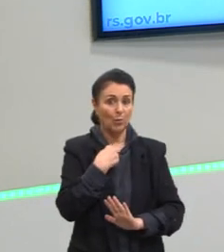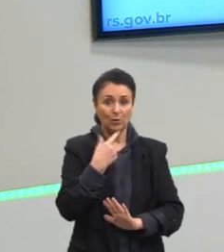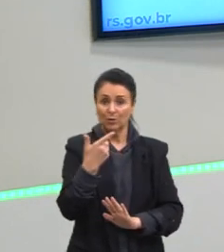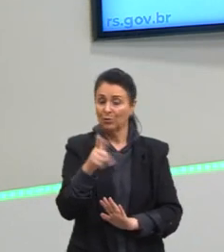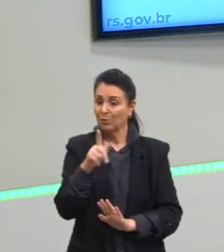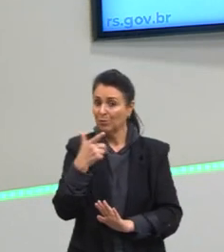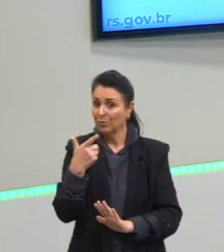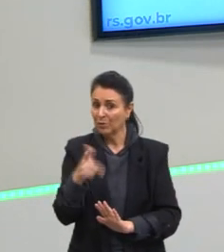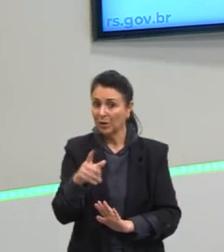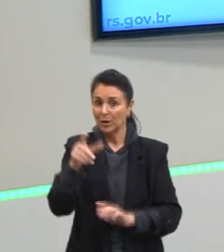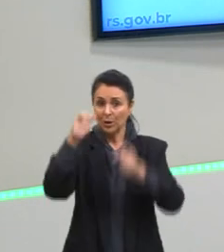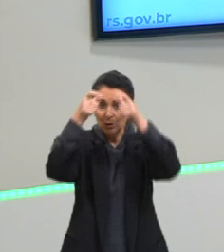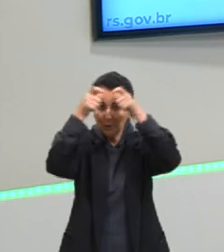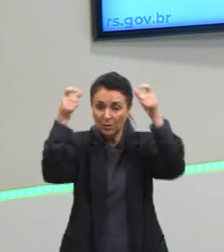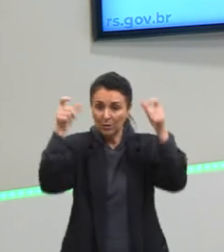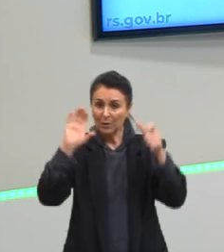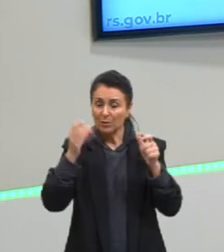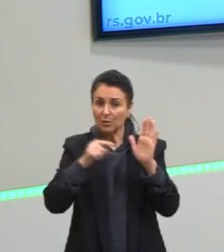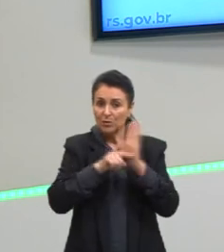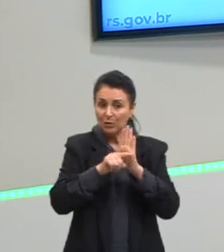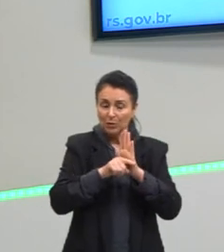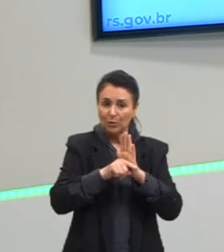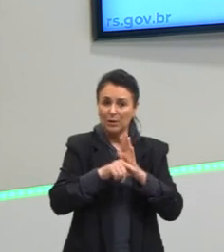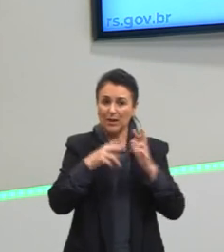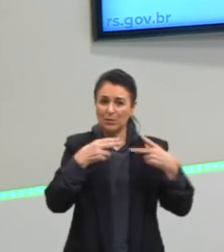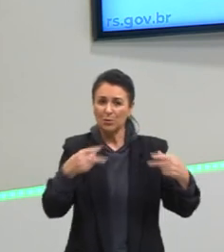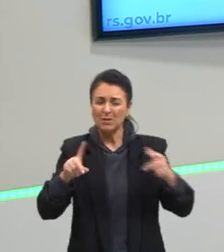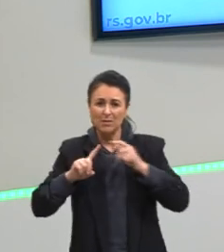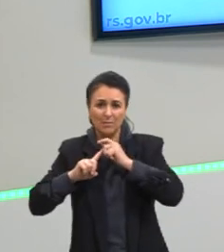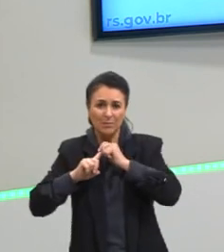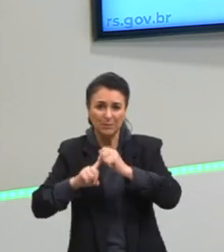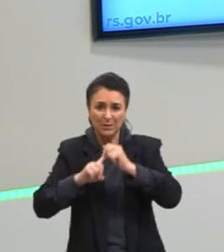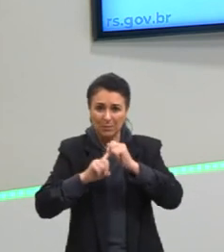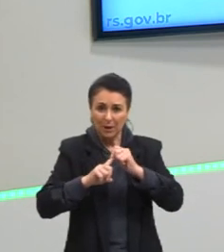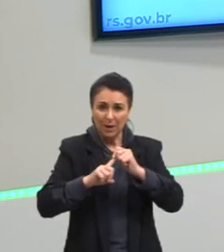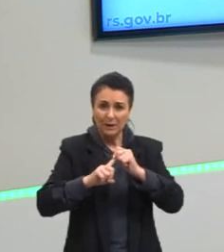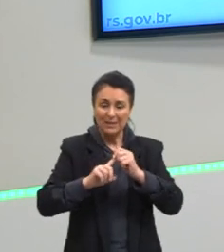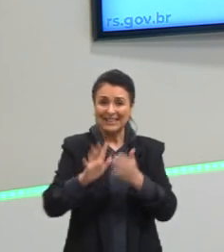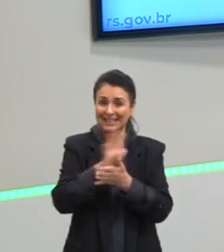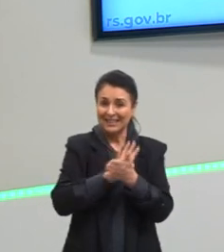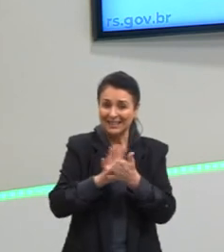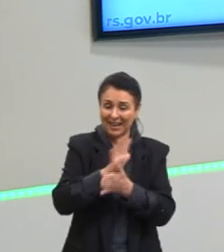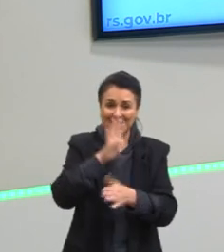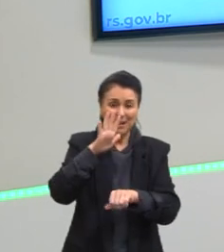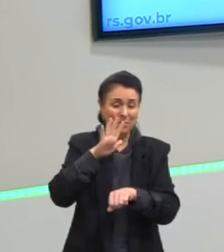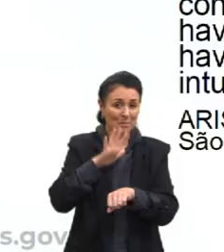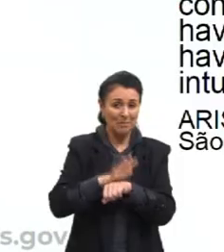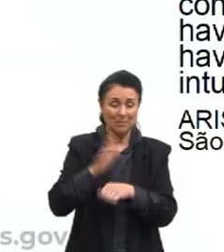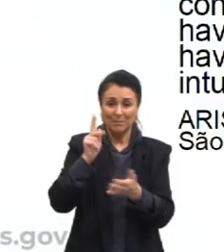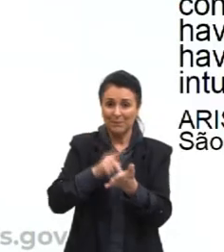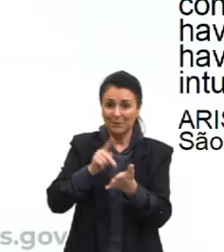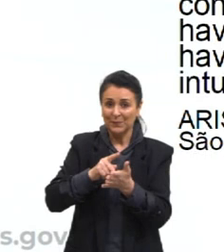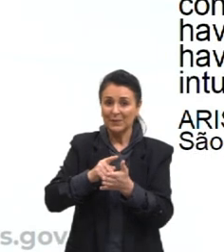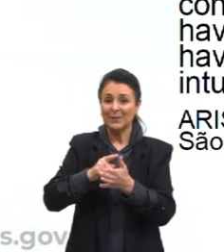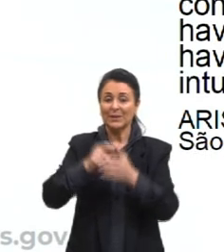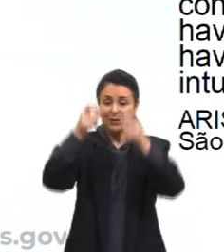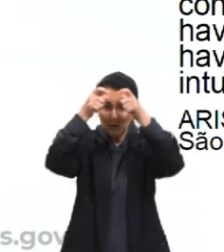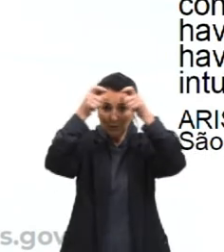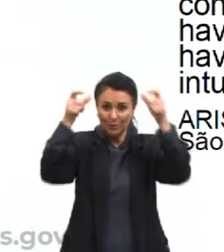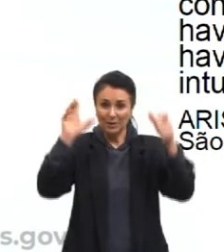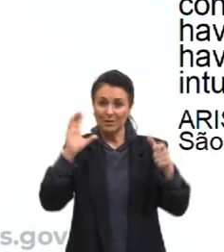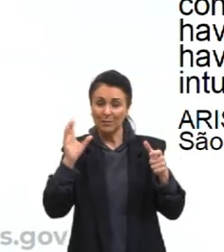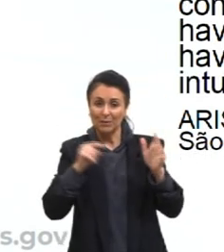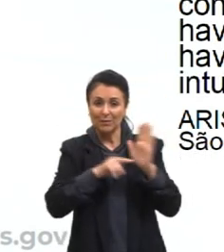científico dos princípios e dado que não pode haver nada mais verdadeiro que o conhecimento científico